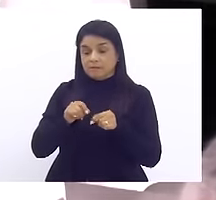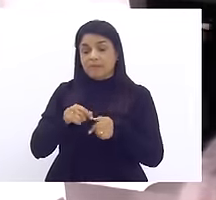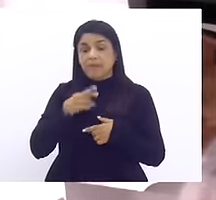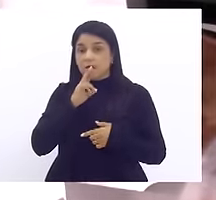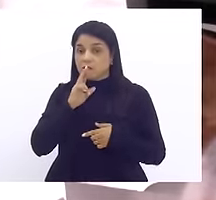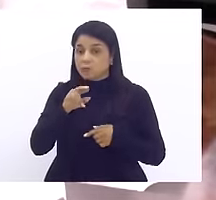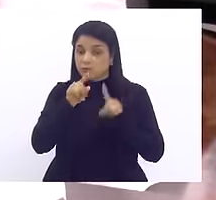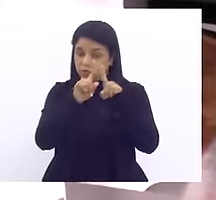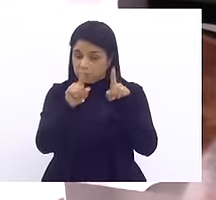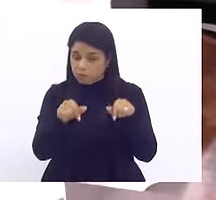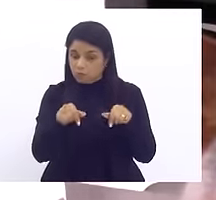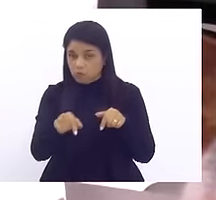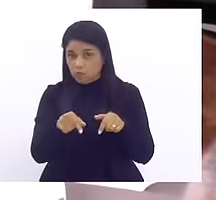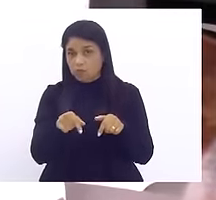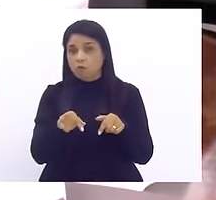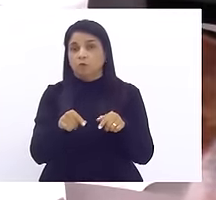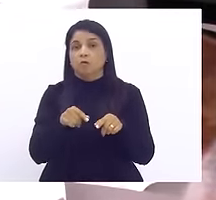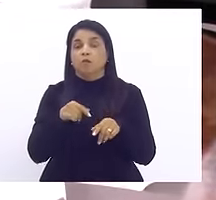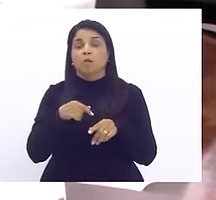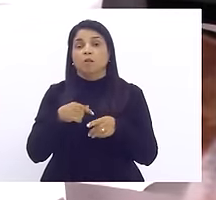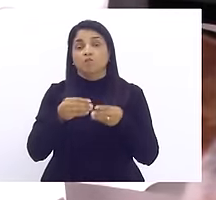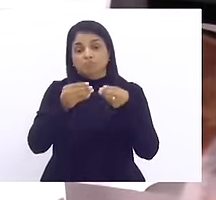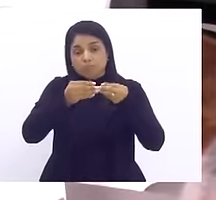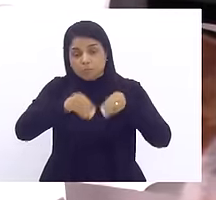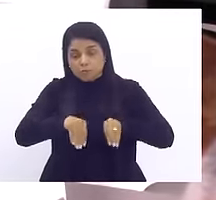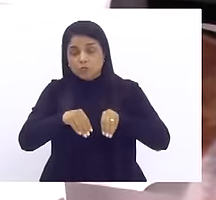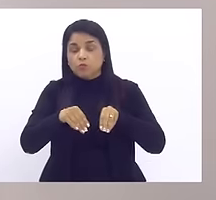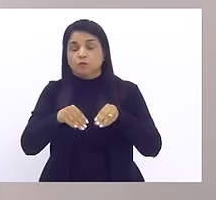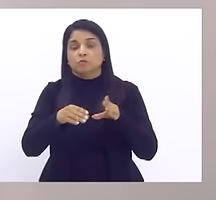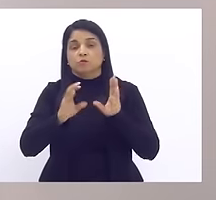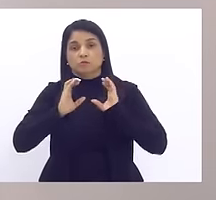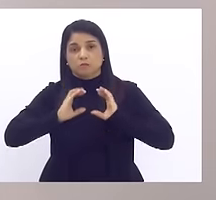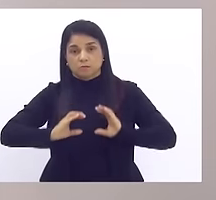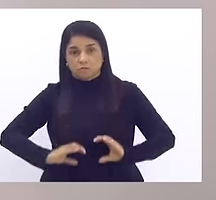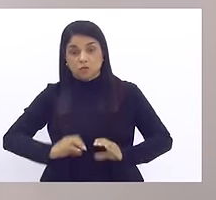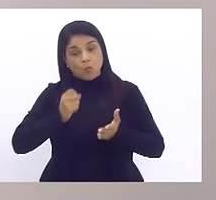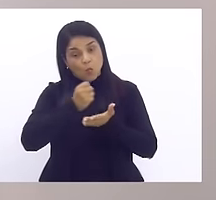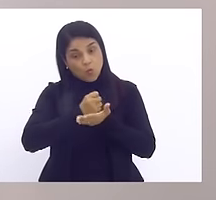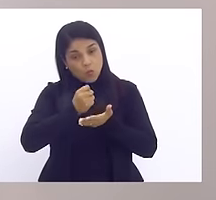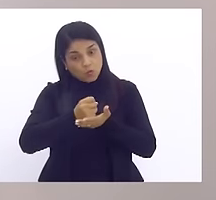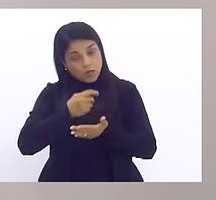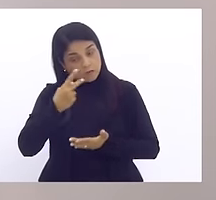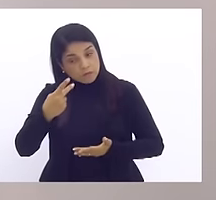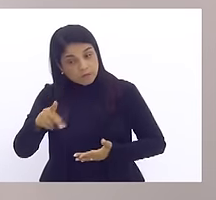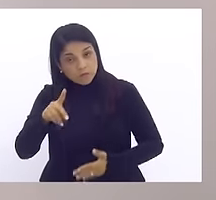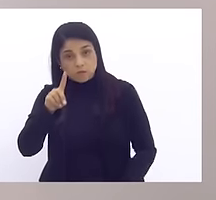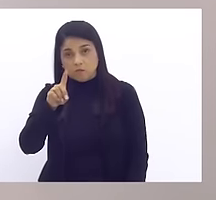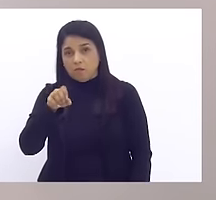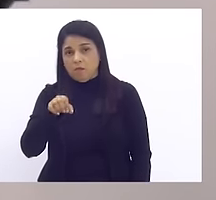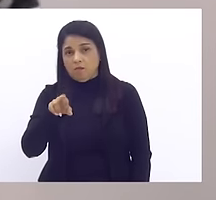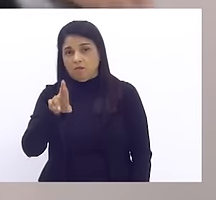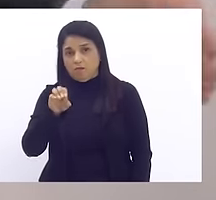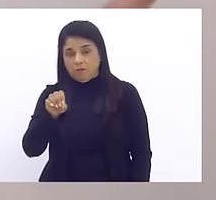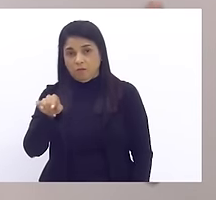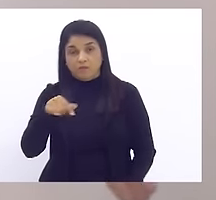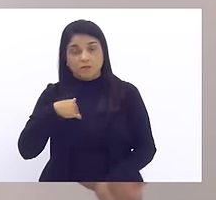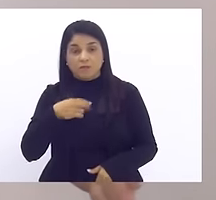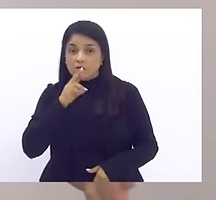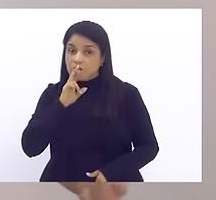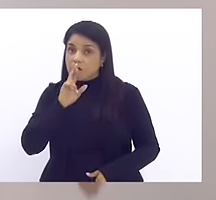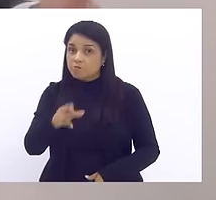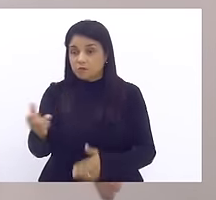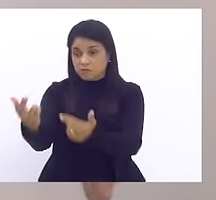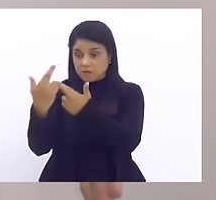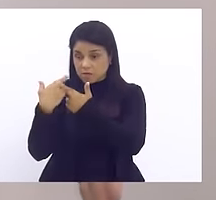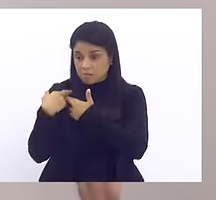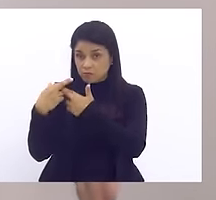que tá na ponta a senhora responde por danos a terceiros e a senhora que responde meu contrato é seu e a senhora responde pela operação em